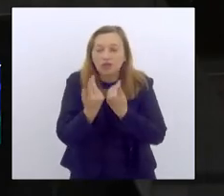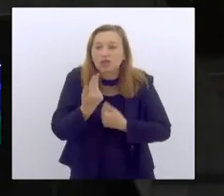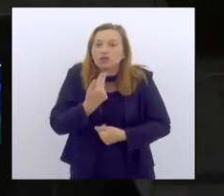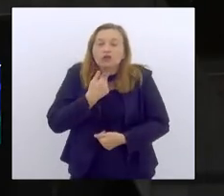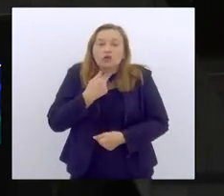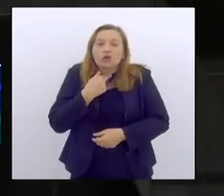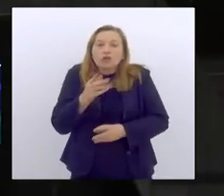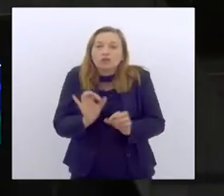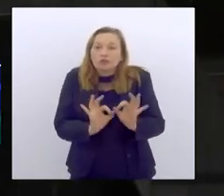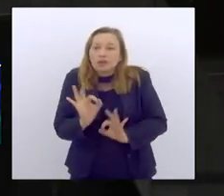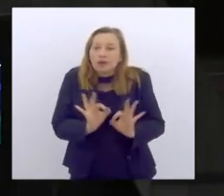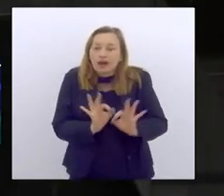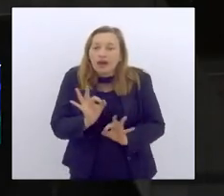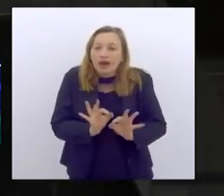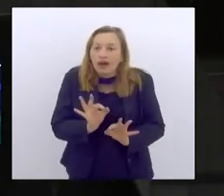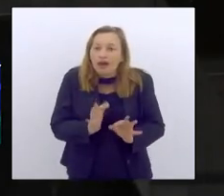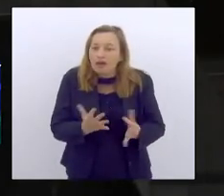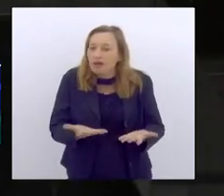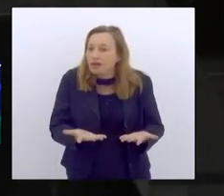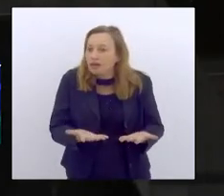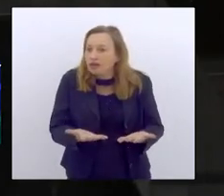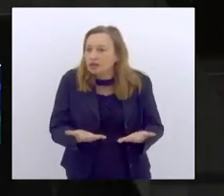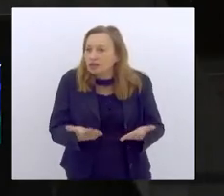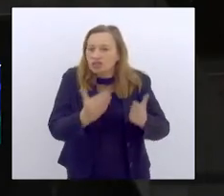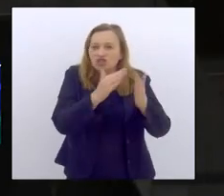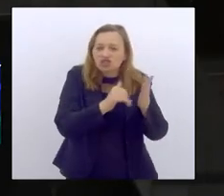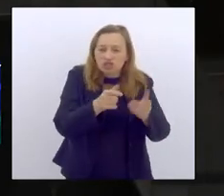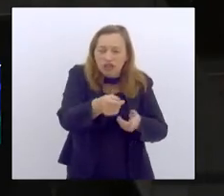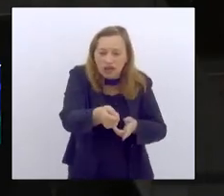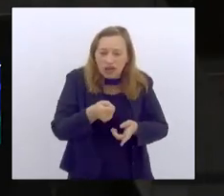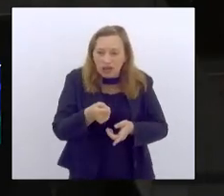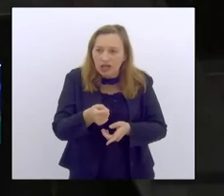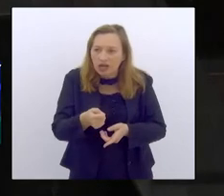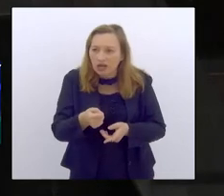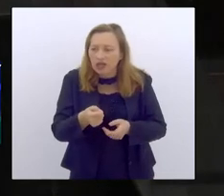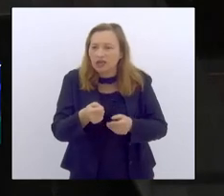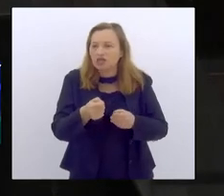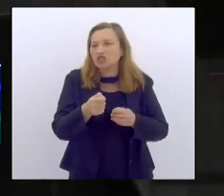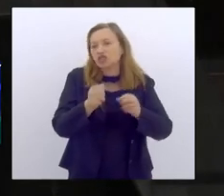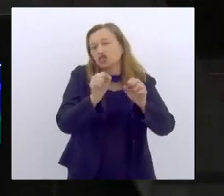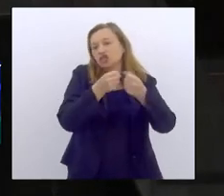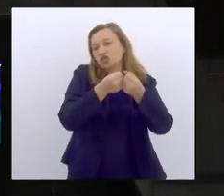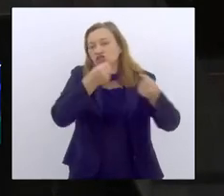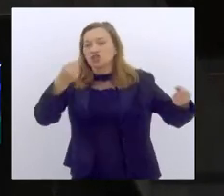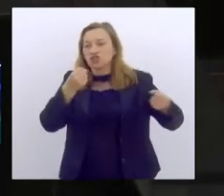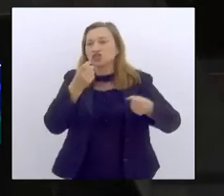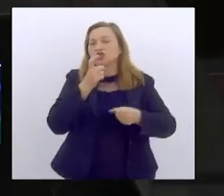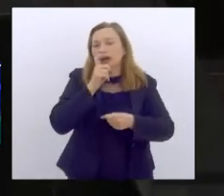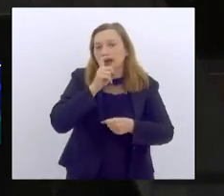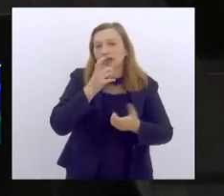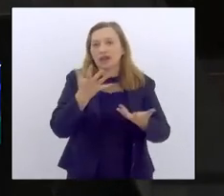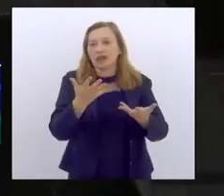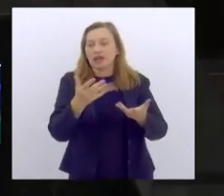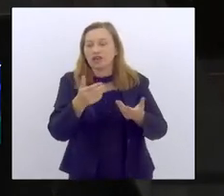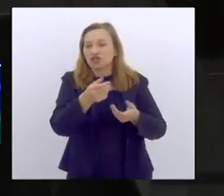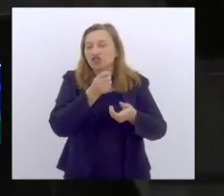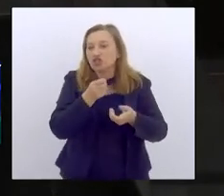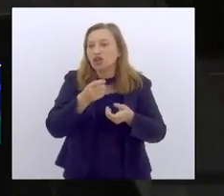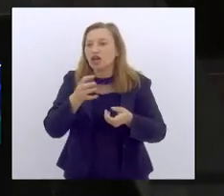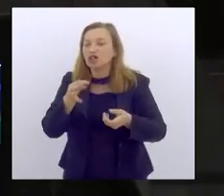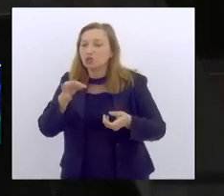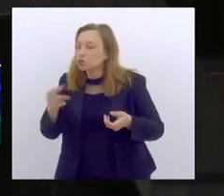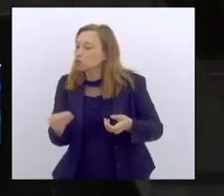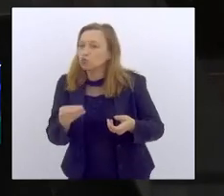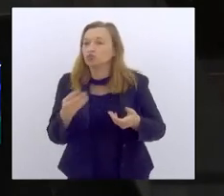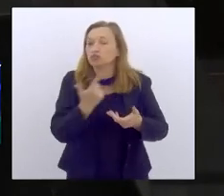não podem se preparar para eventualmente tirar a tomada da energia enfim de modo